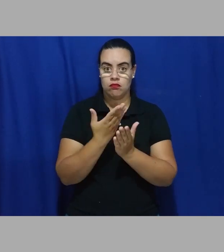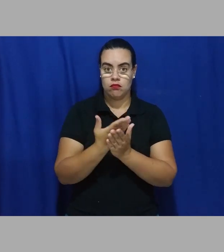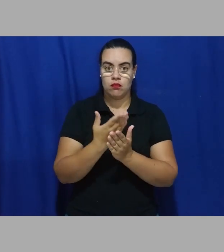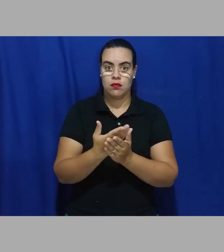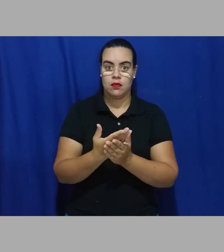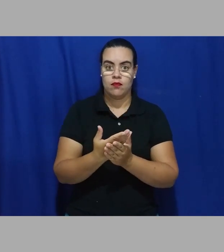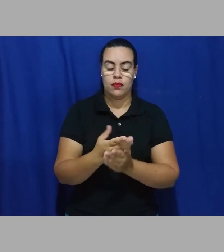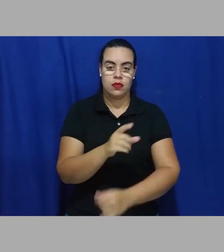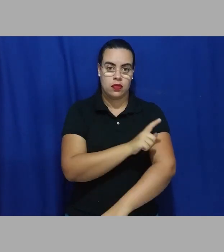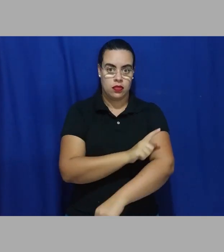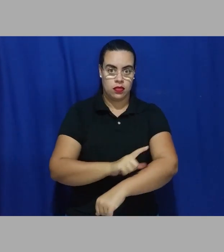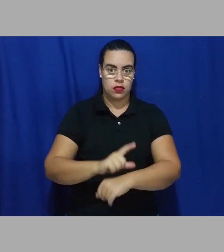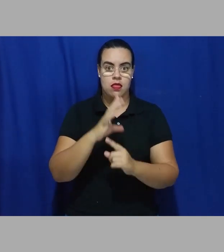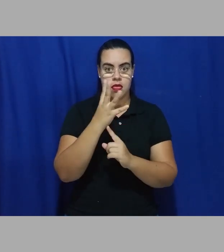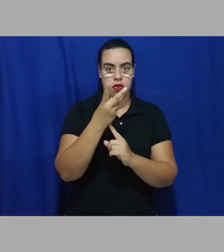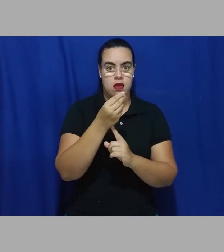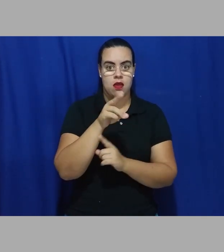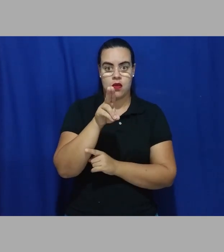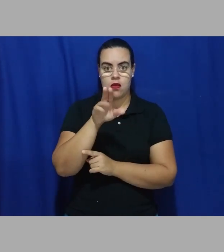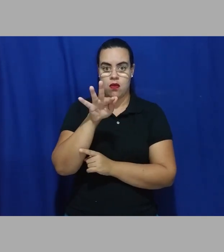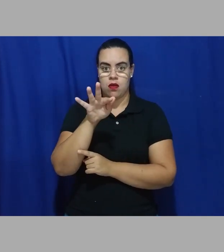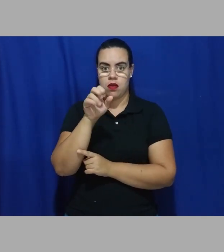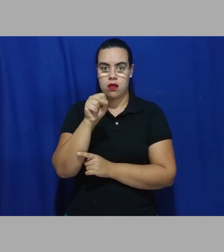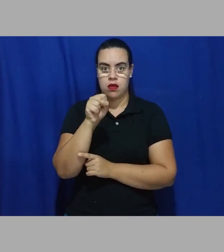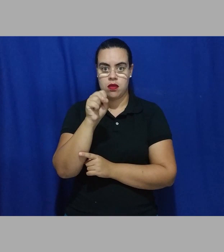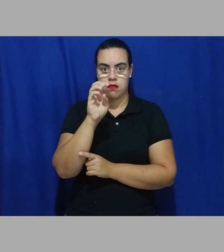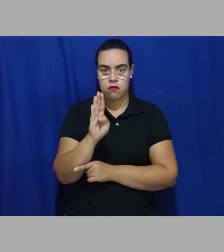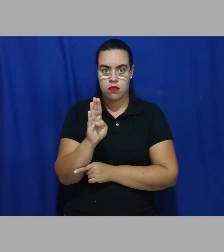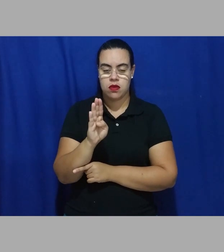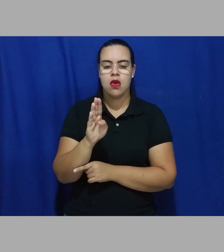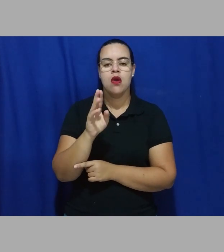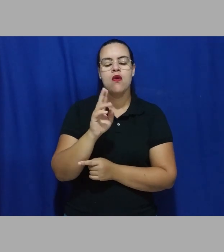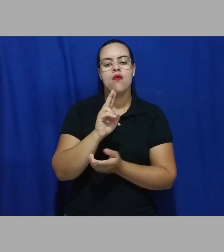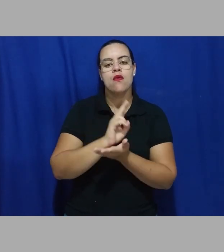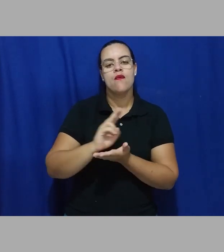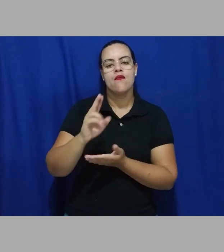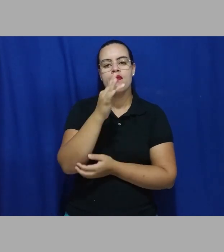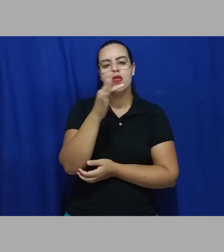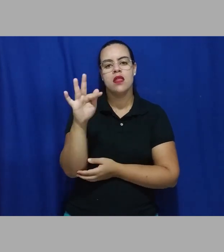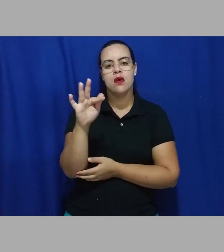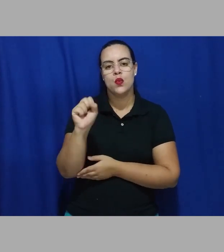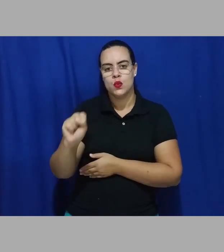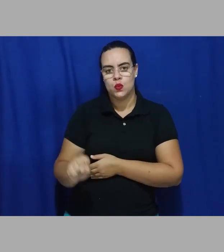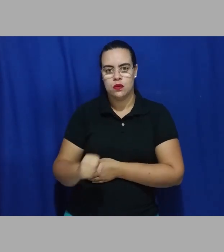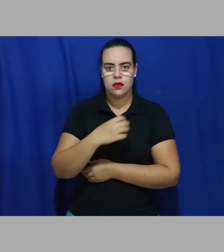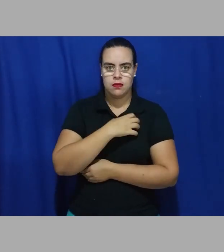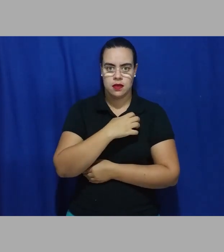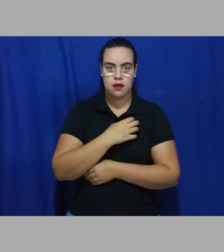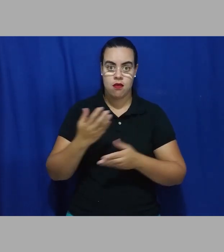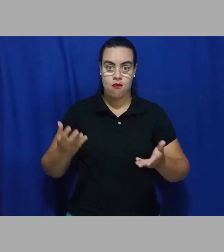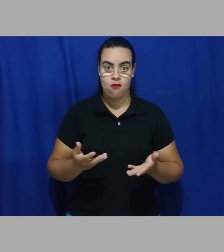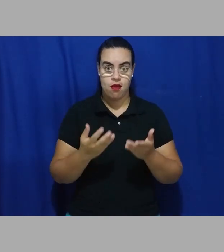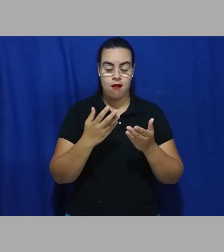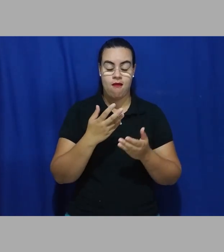artes pela UFSB, Universidade Federal do Sul da Bahia. E vou recitar para vocês